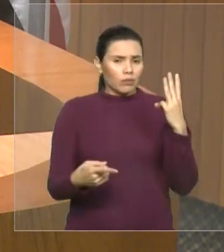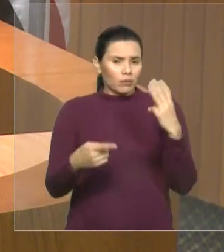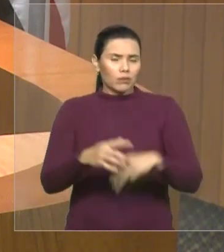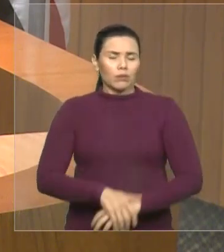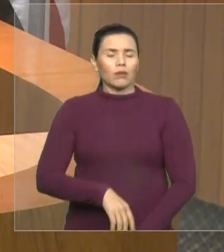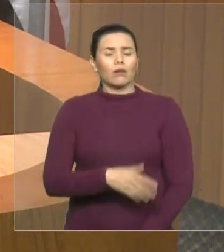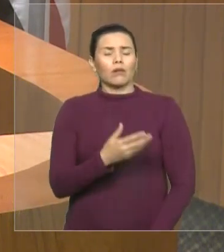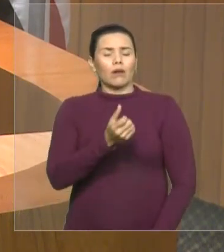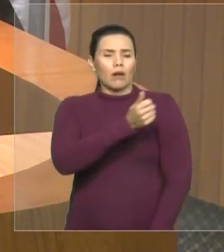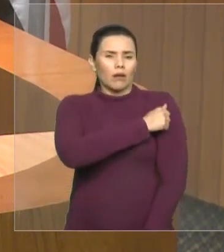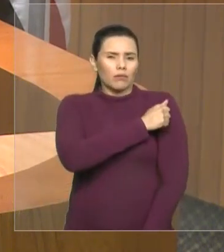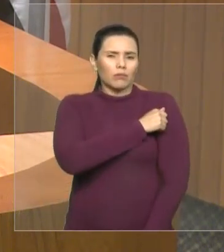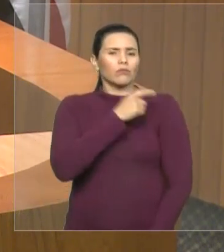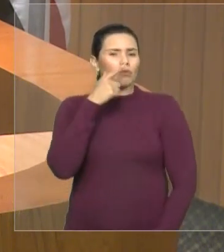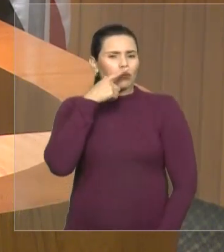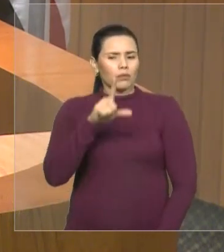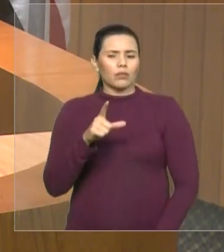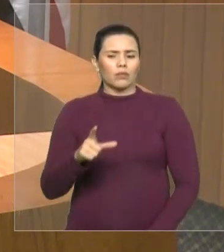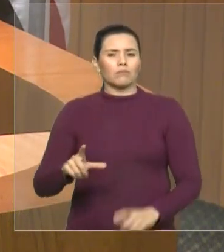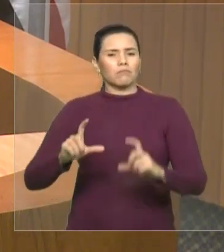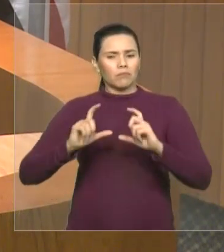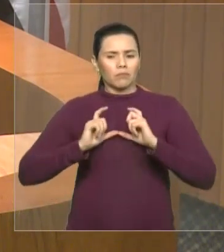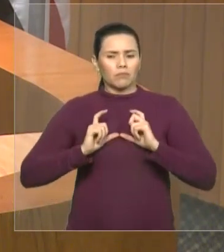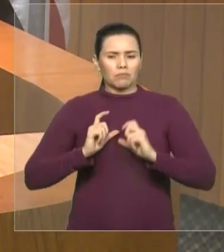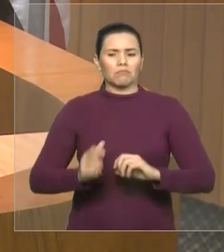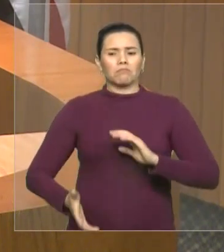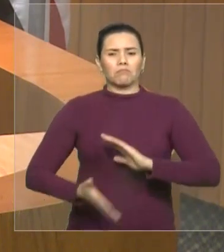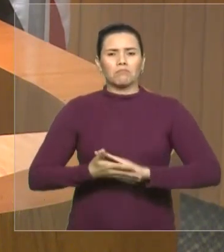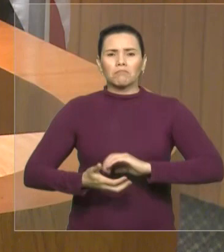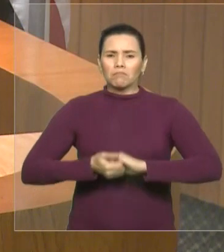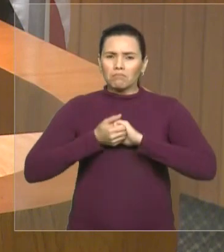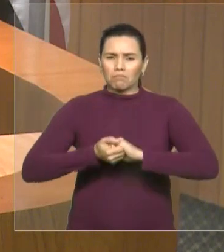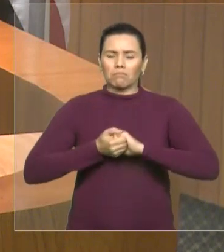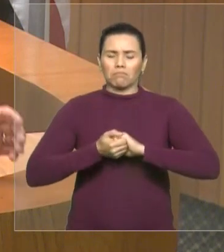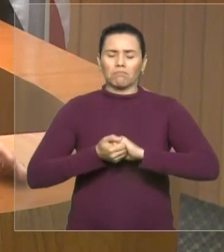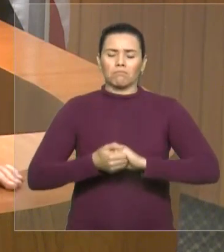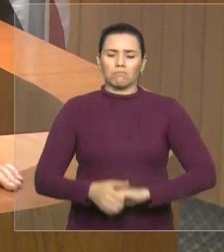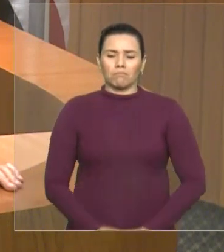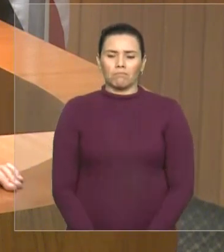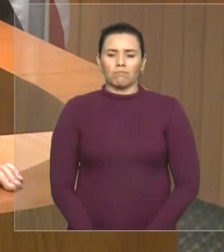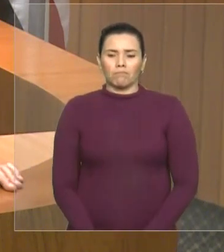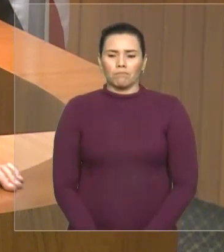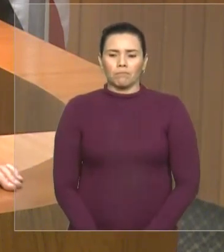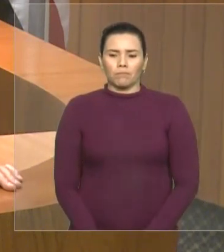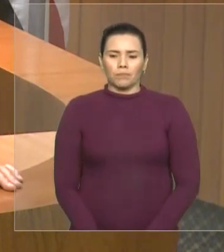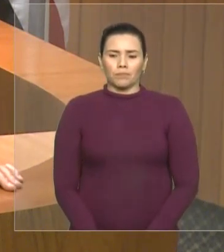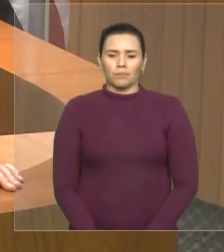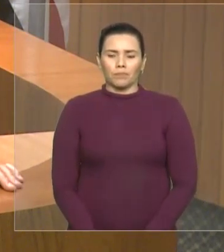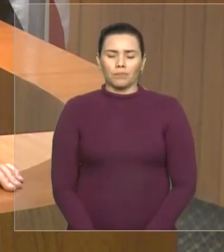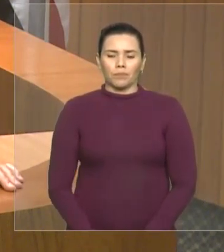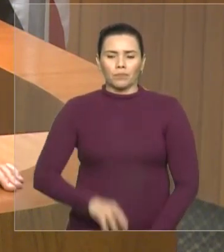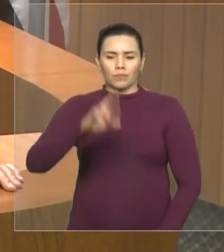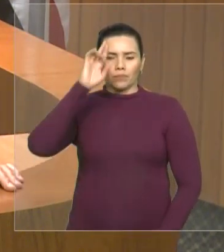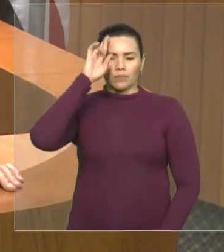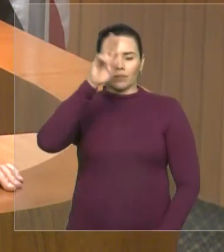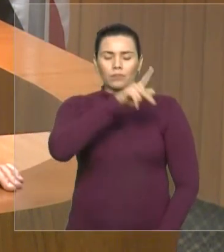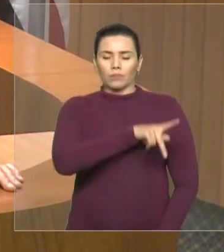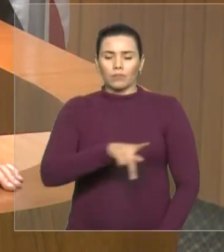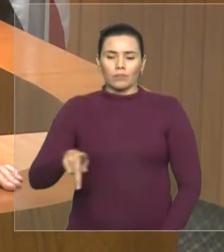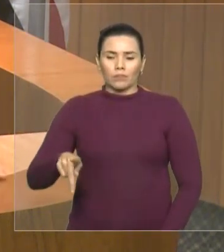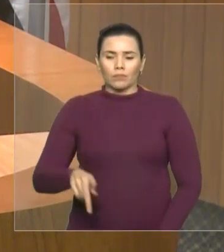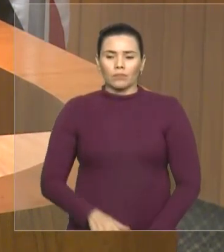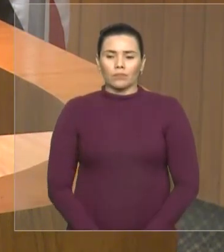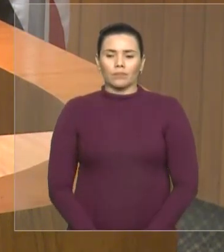essas medalhas. Estão de parabéns. Mas, senhor presidente, senhora presidente, no último